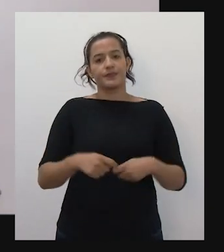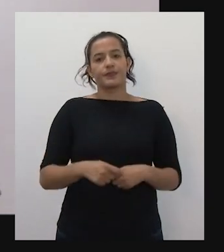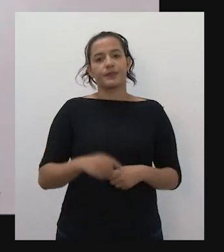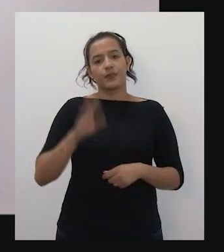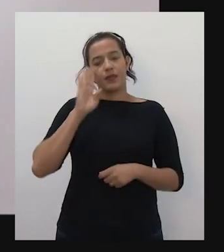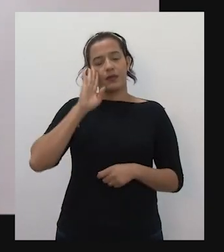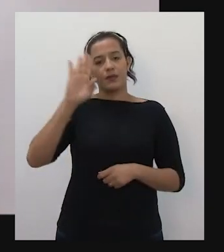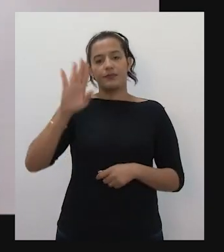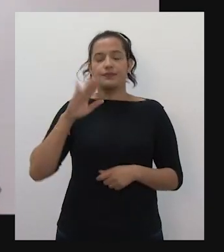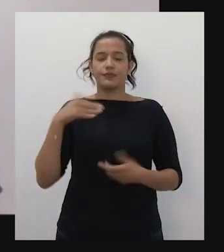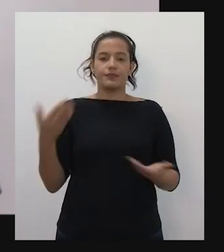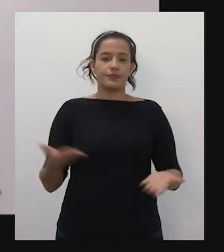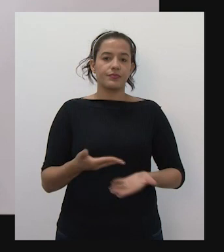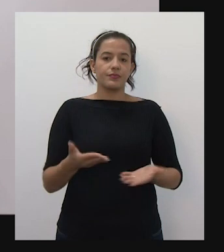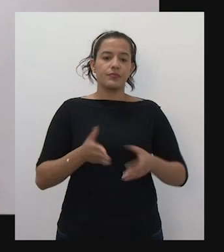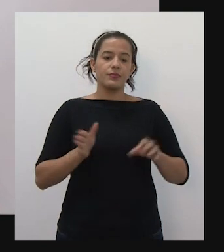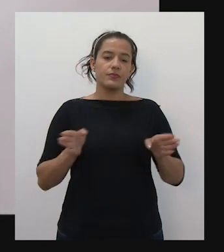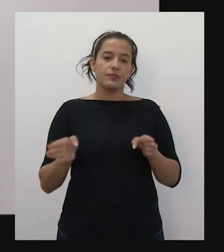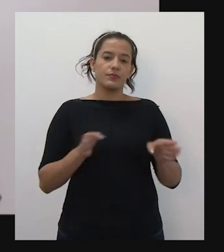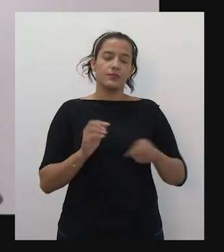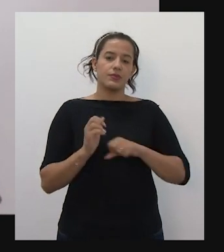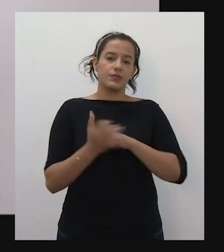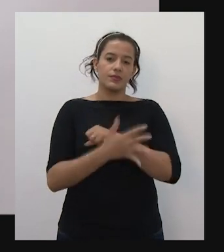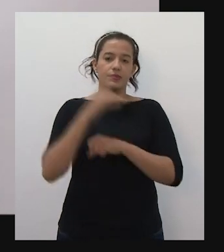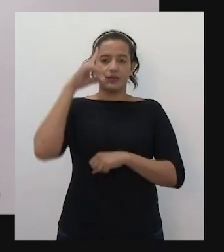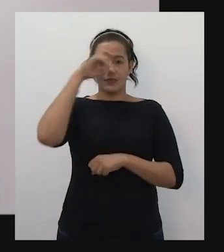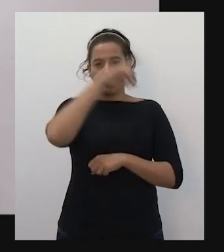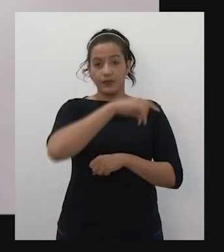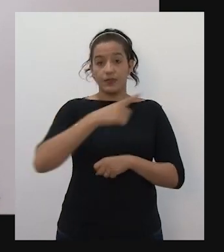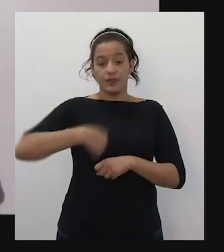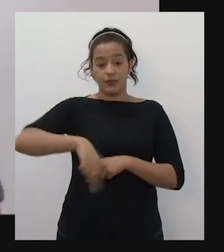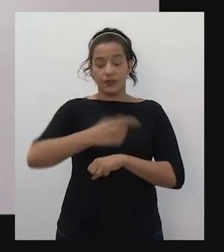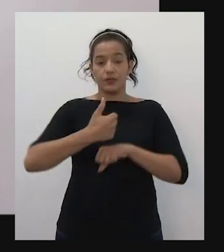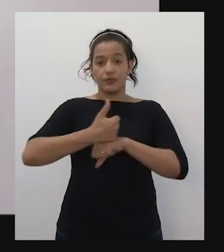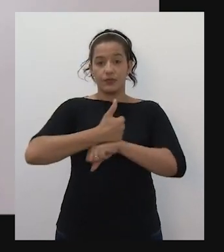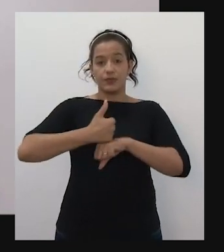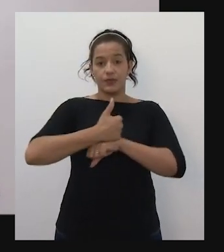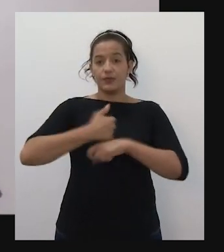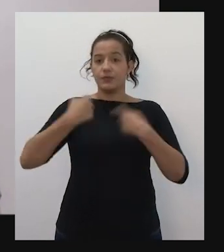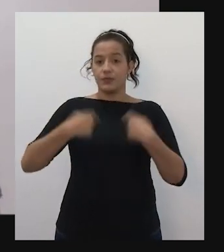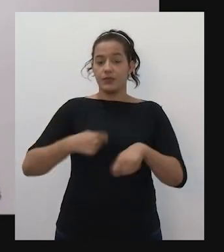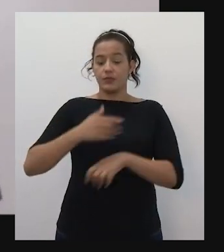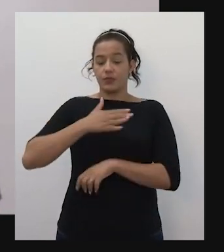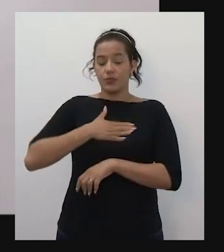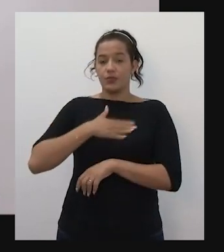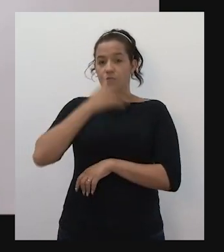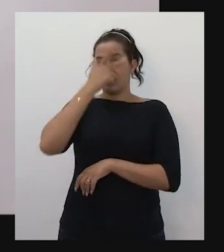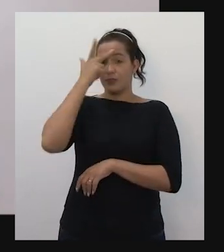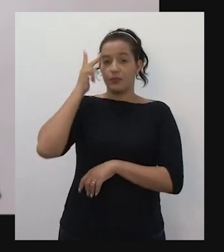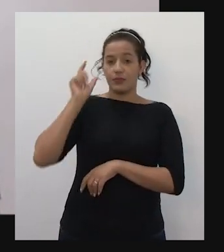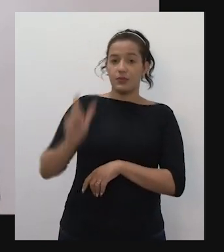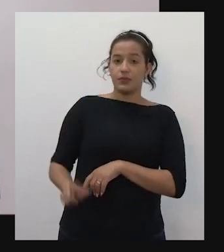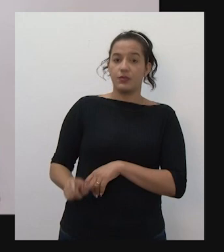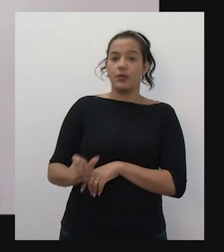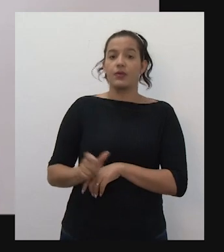nos dias de hoje, e dizer que sim, que na nossa profissão temos que gostar de pessoas, que temos sim que cuidar das nossas